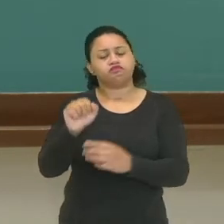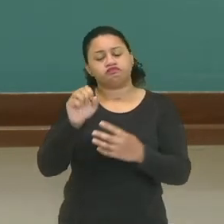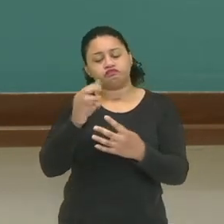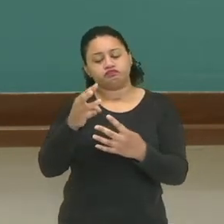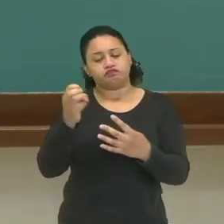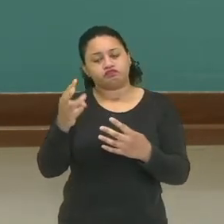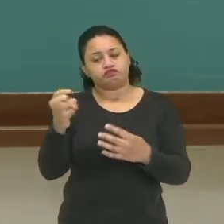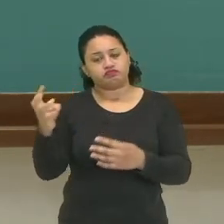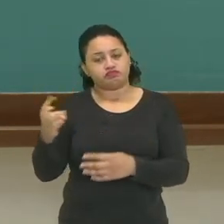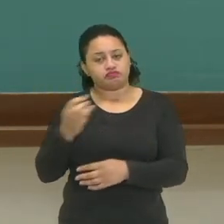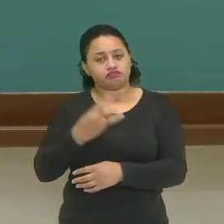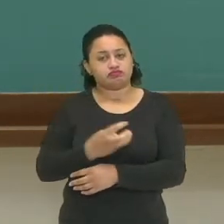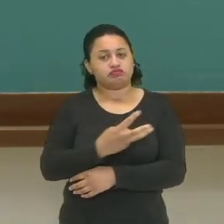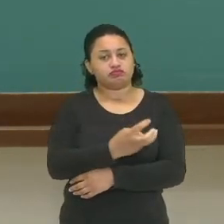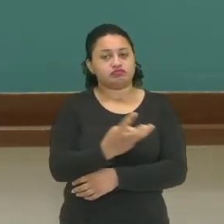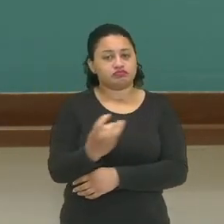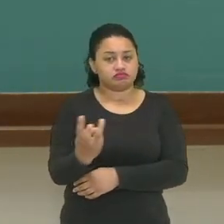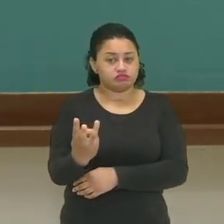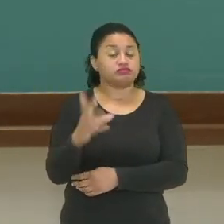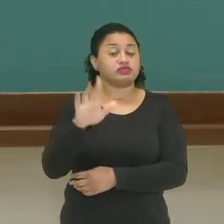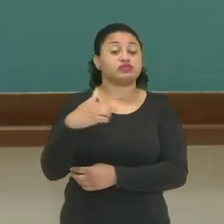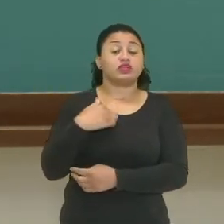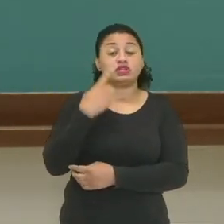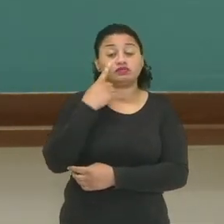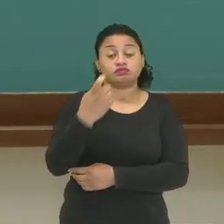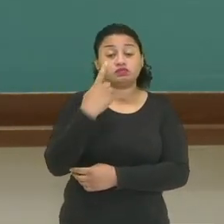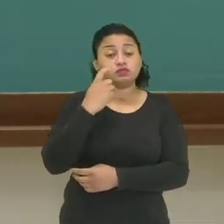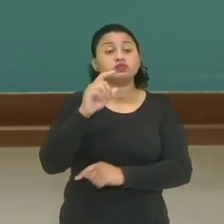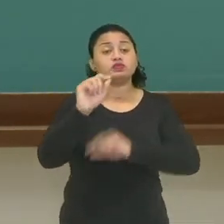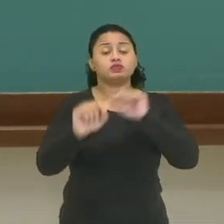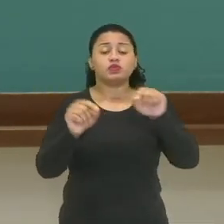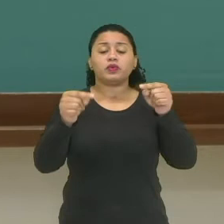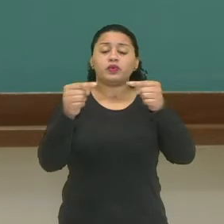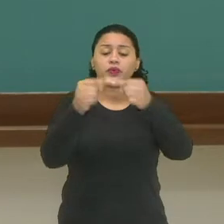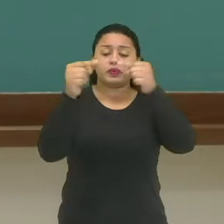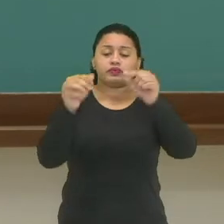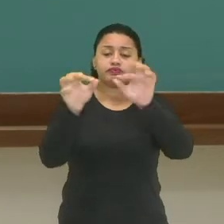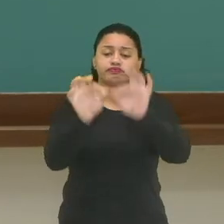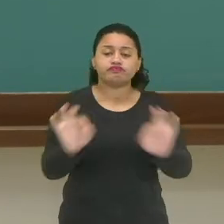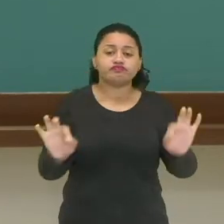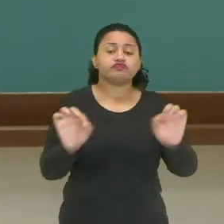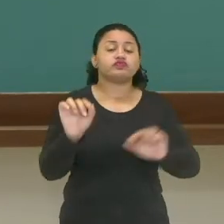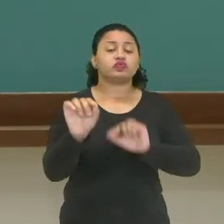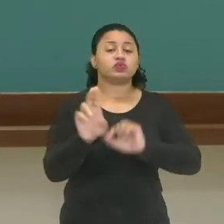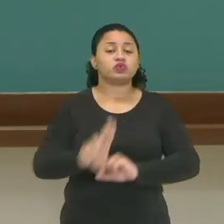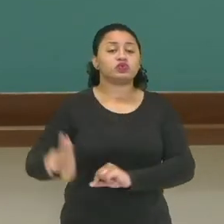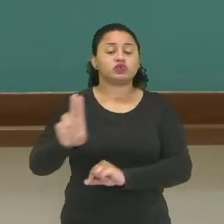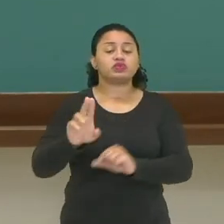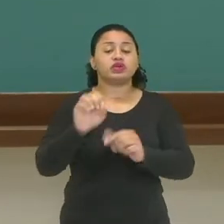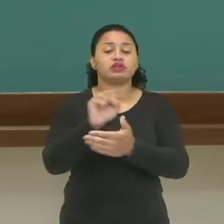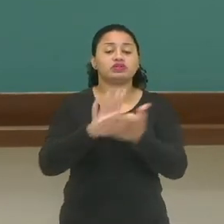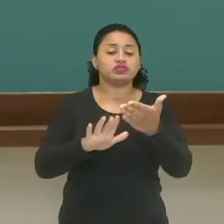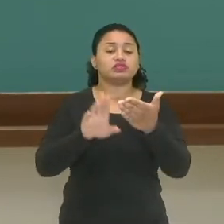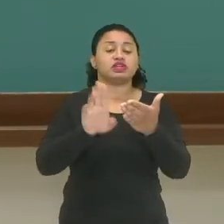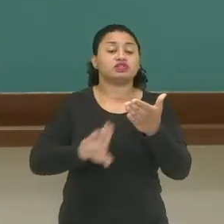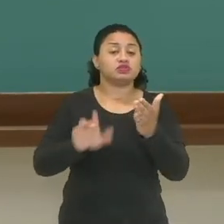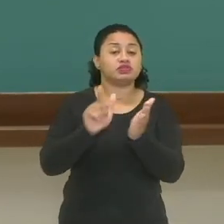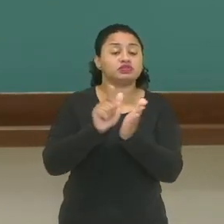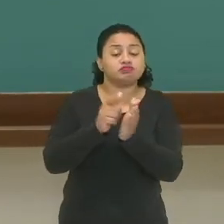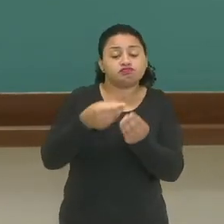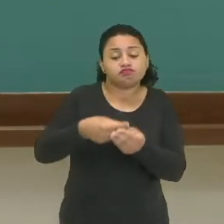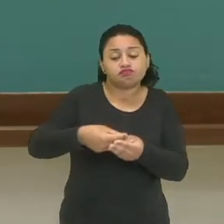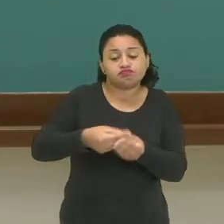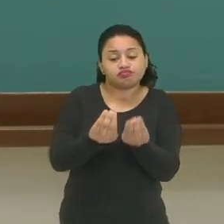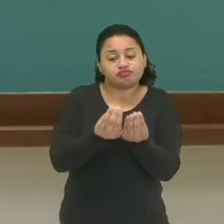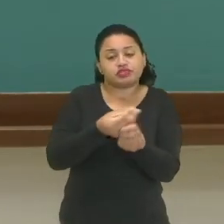aula, é muito interessante e é muito em combinação simples a gente trabalhar com exercícios usando as cartas do